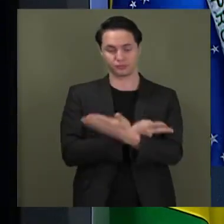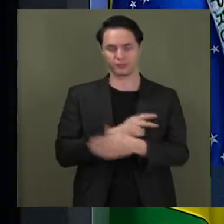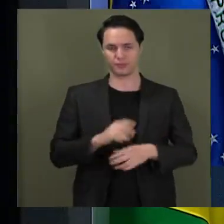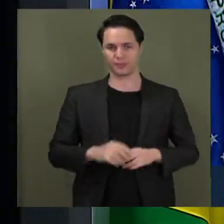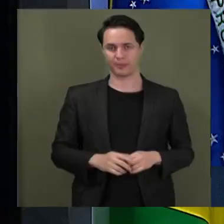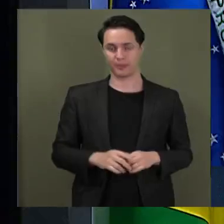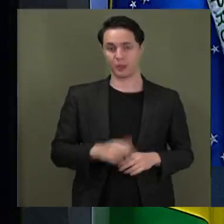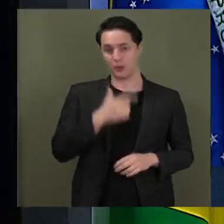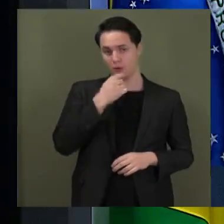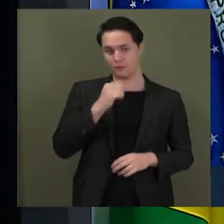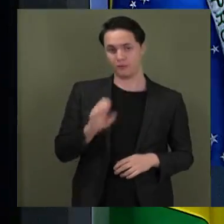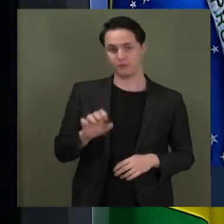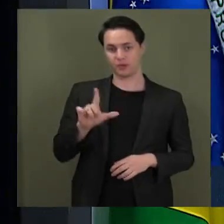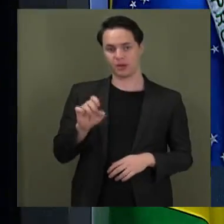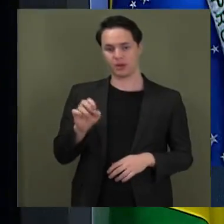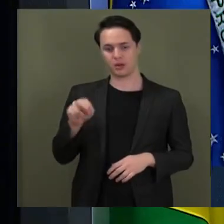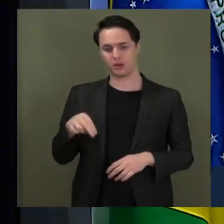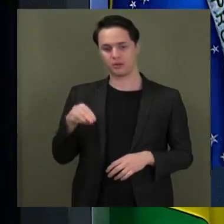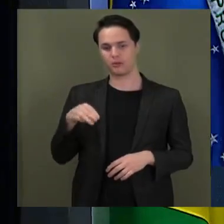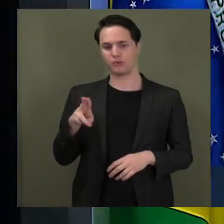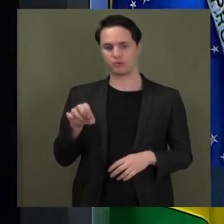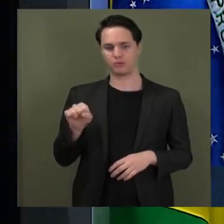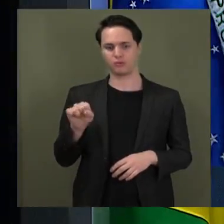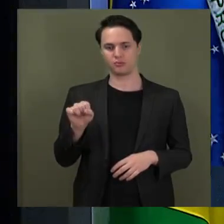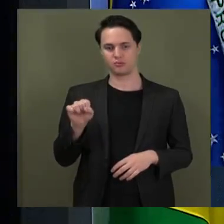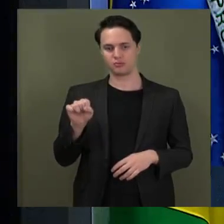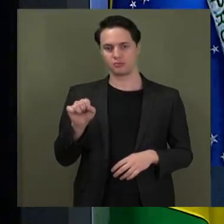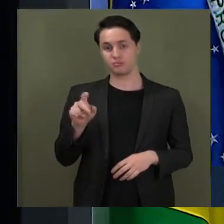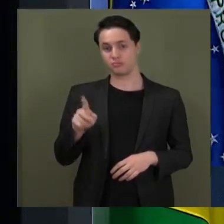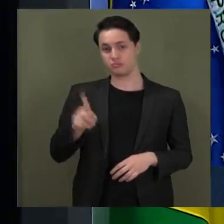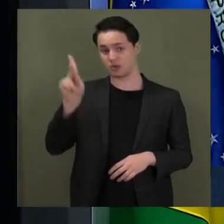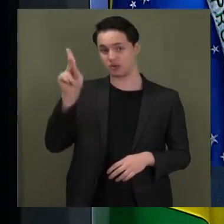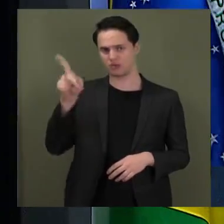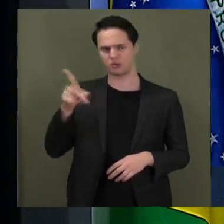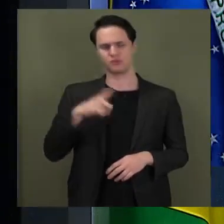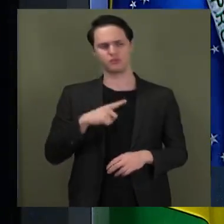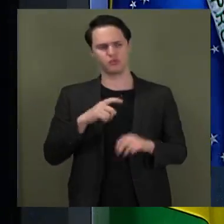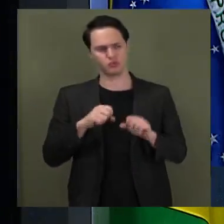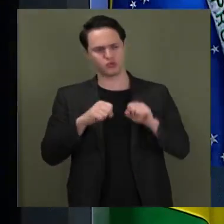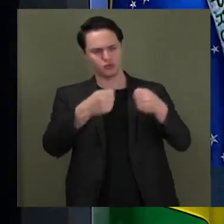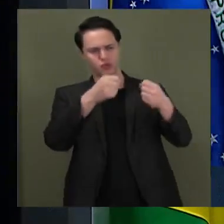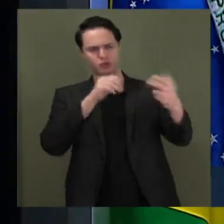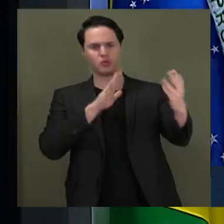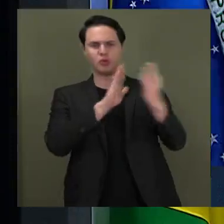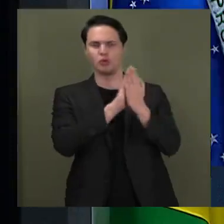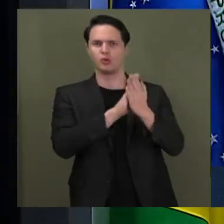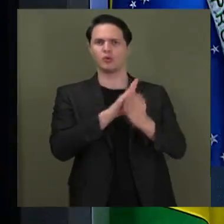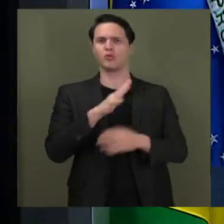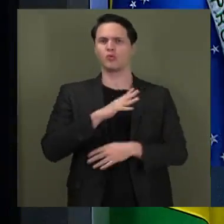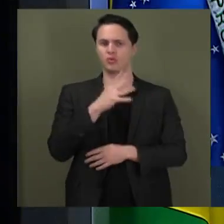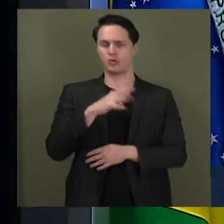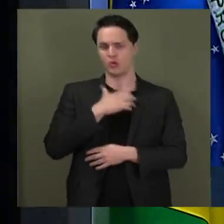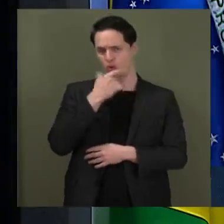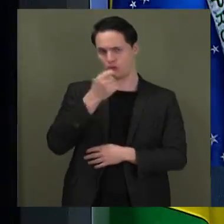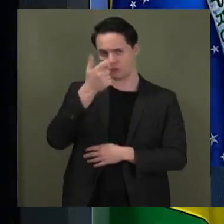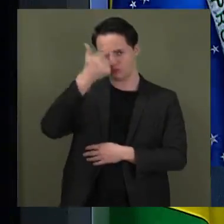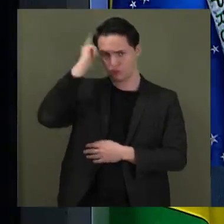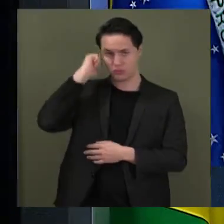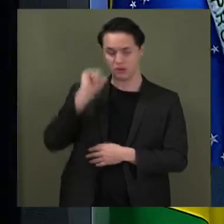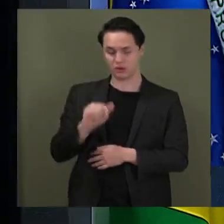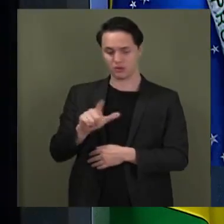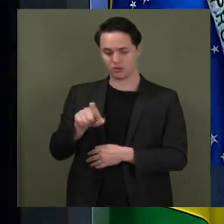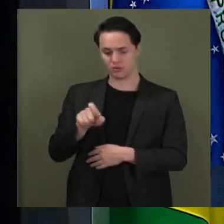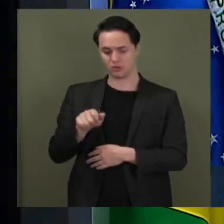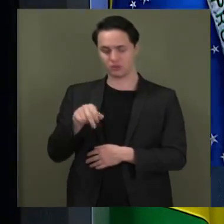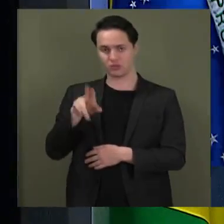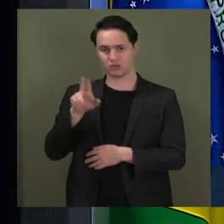Elon Musk confrontou de forma corajosa e aberta o ministro Alexandre de Moraes em uma